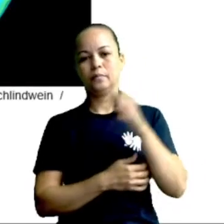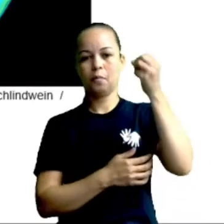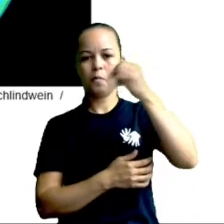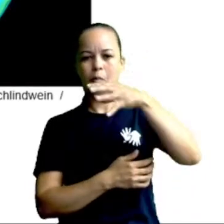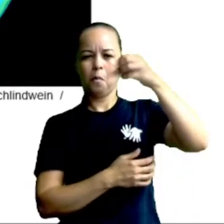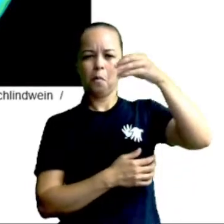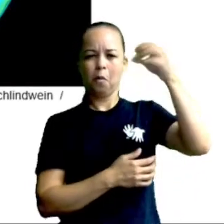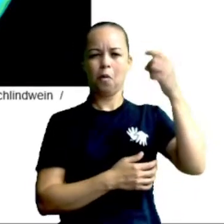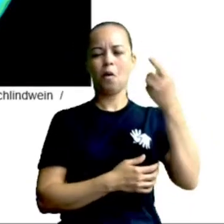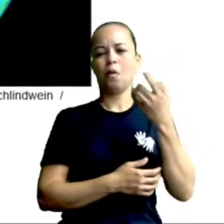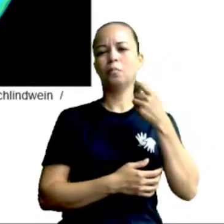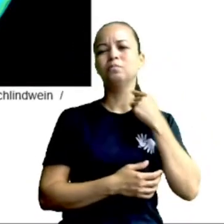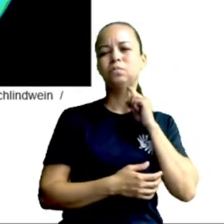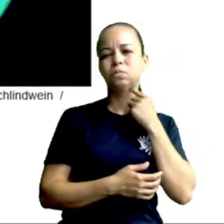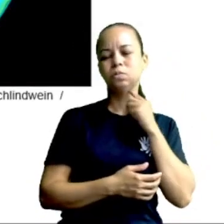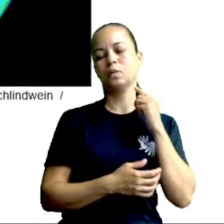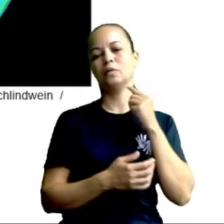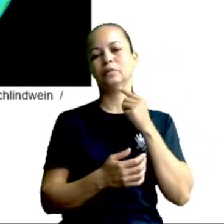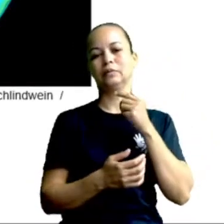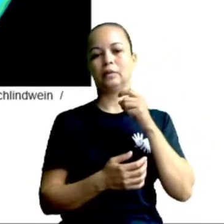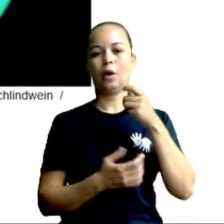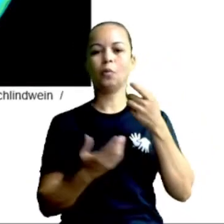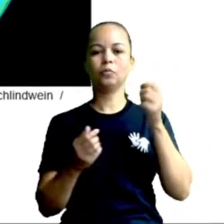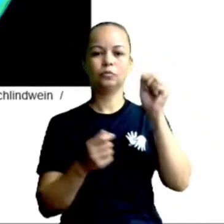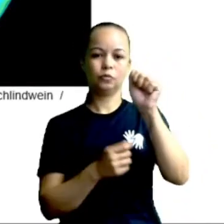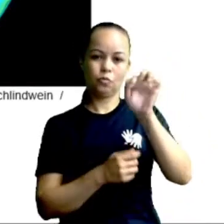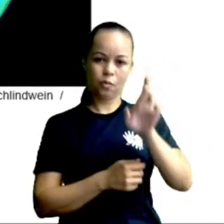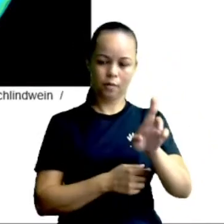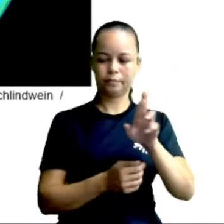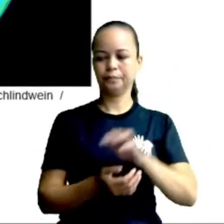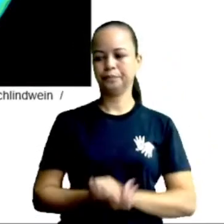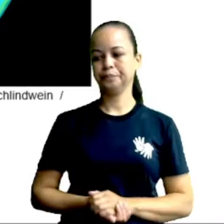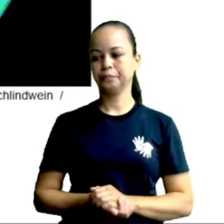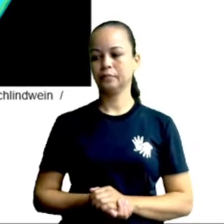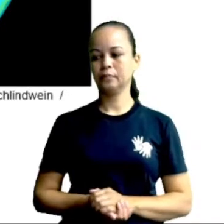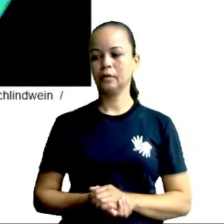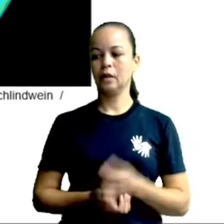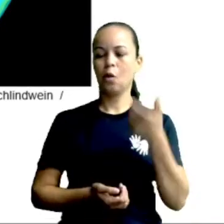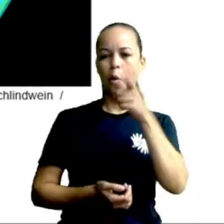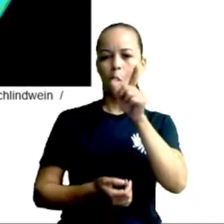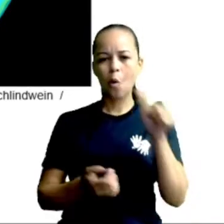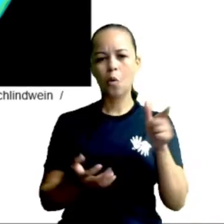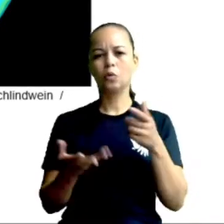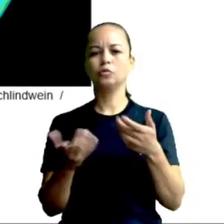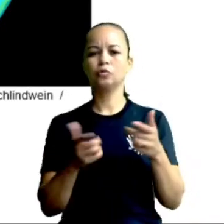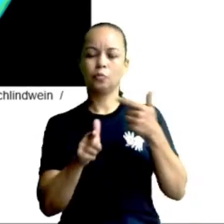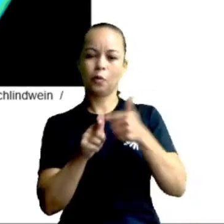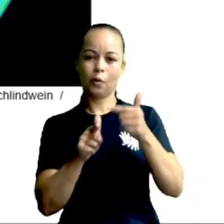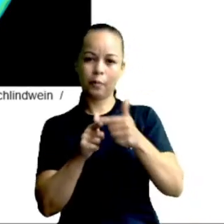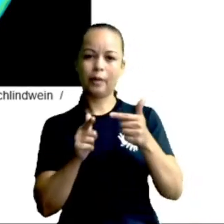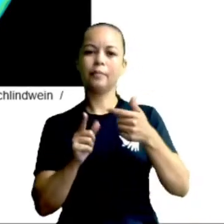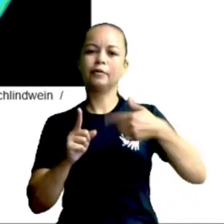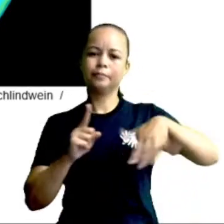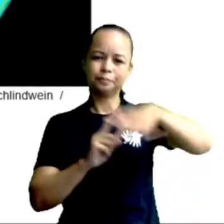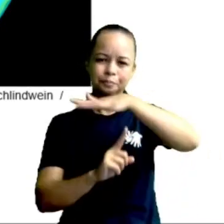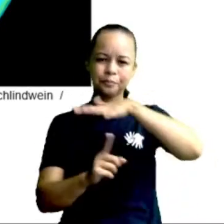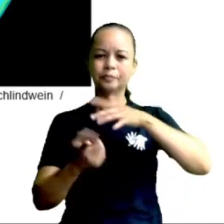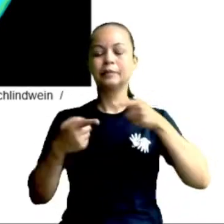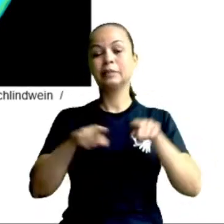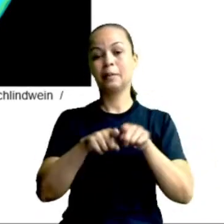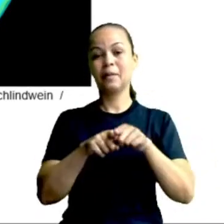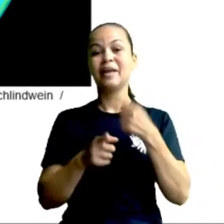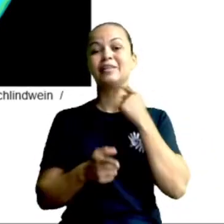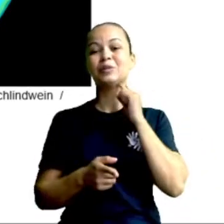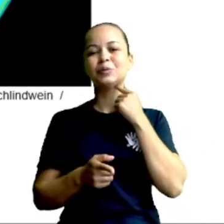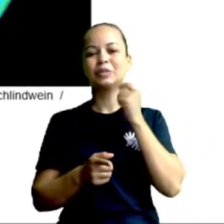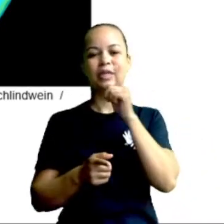E aí outros problemas ambientais é a poluição dos rios e lagos, né? E aí a gente vai ver nessa